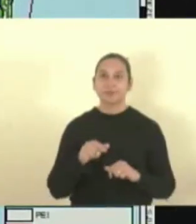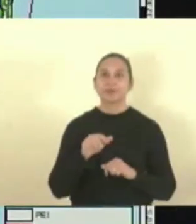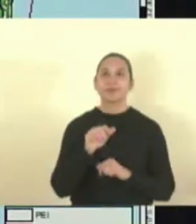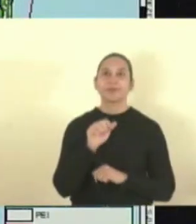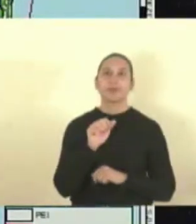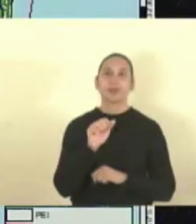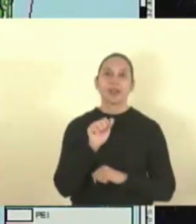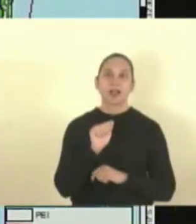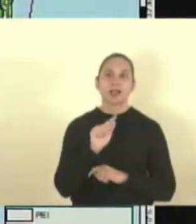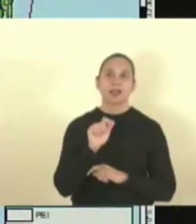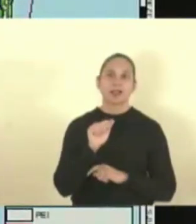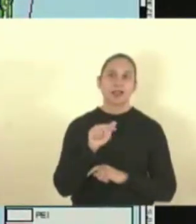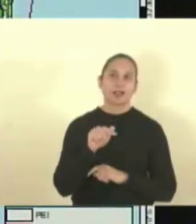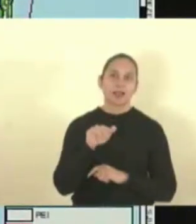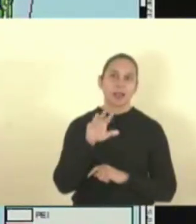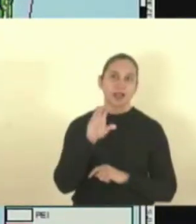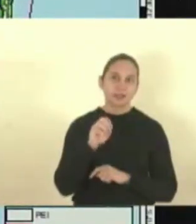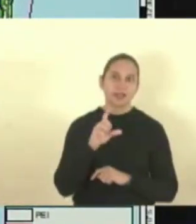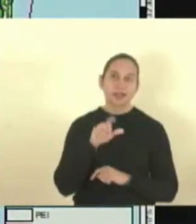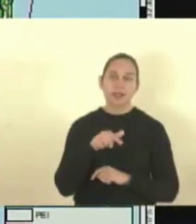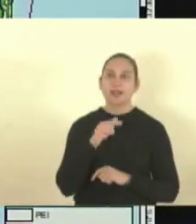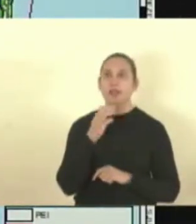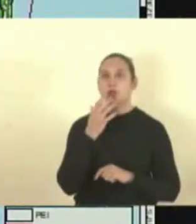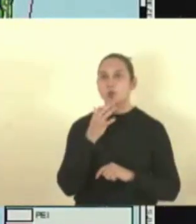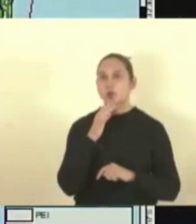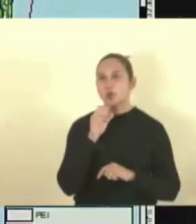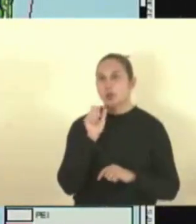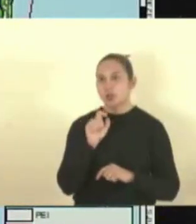né? Na fotografia aqui, a